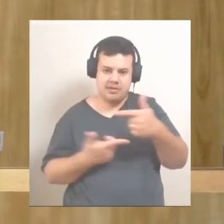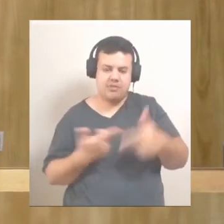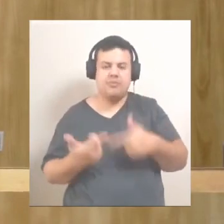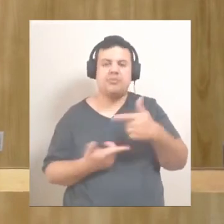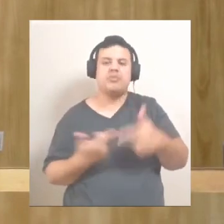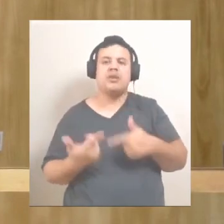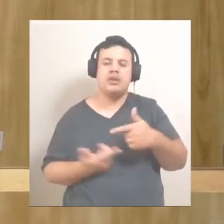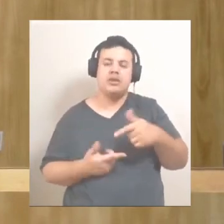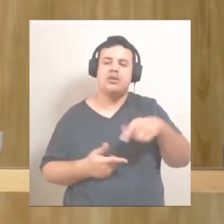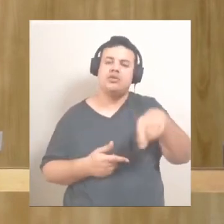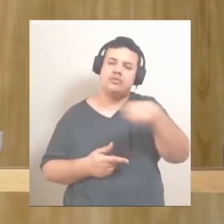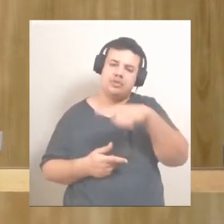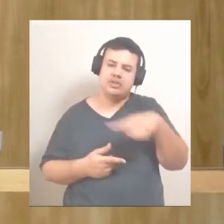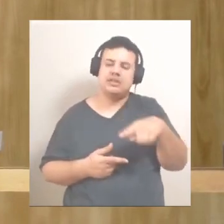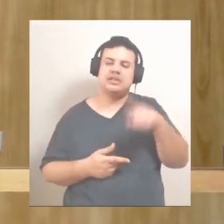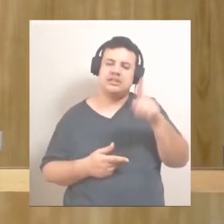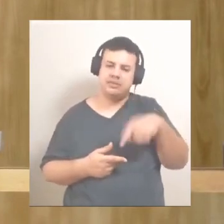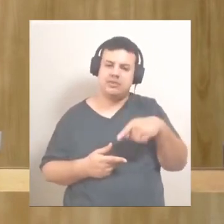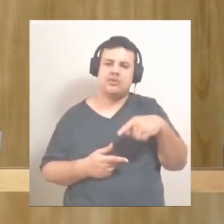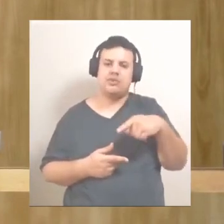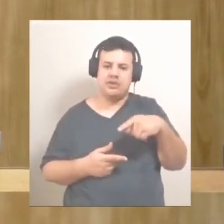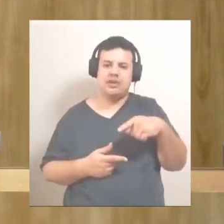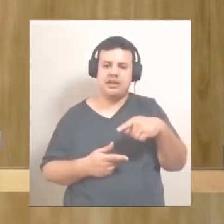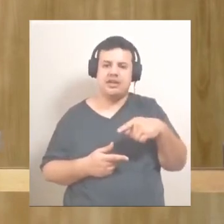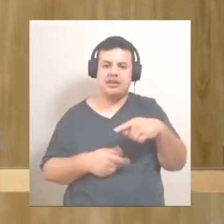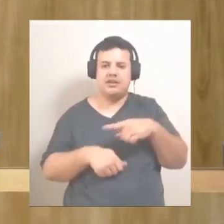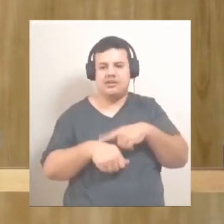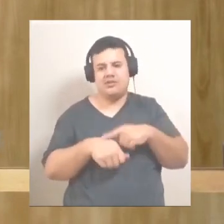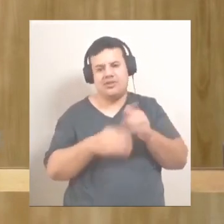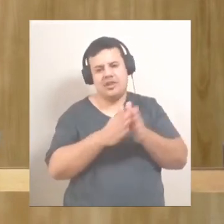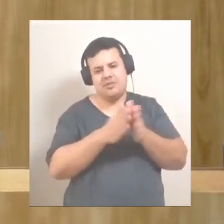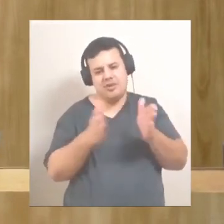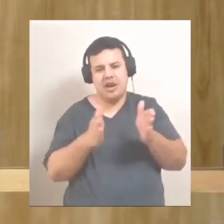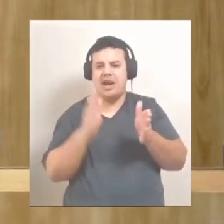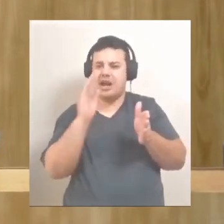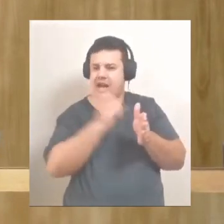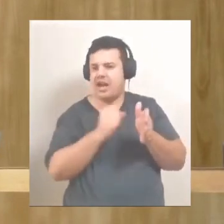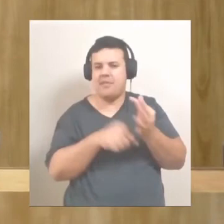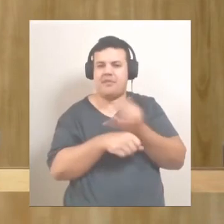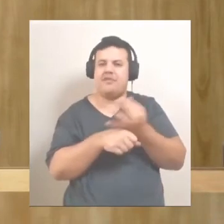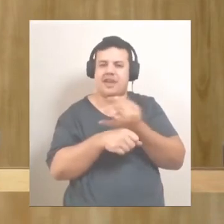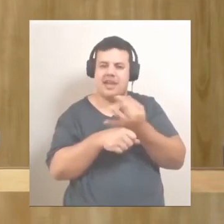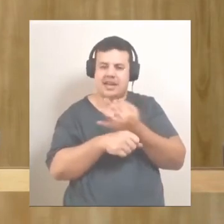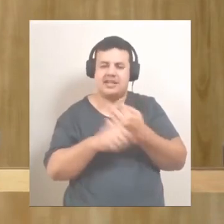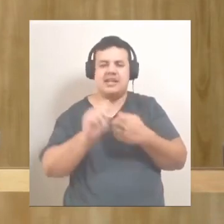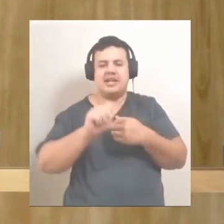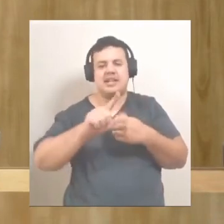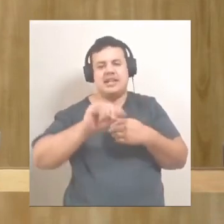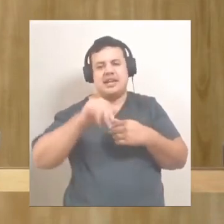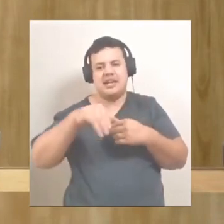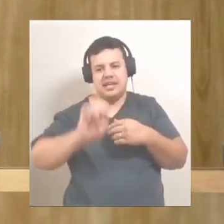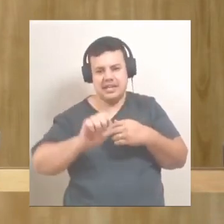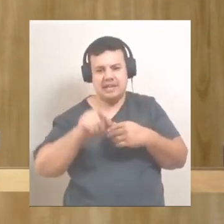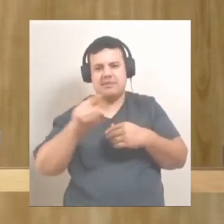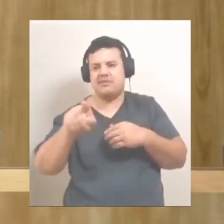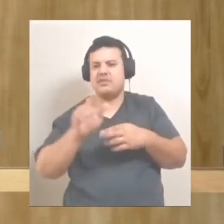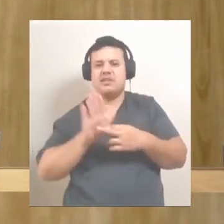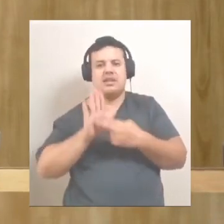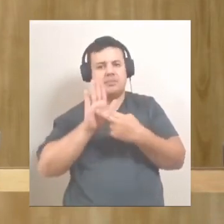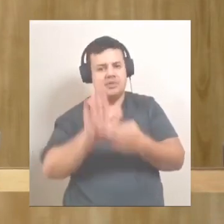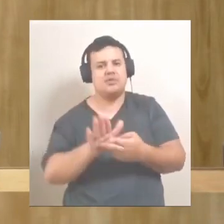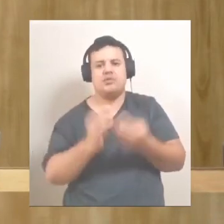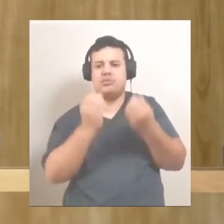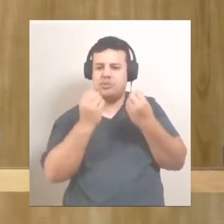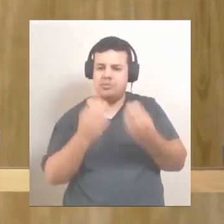né, das breves férias da Aline, mas desempenhou um papel incrível. Esteve com a gente,